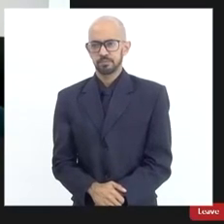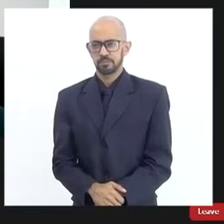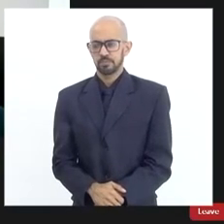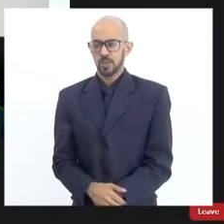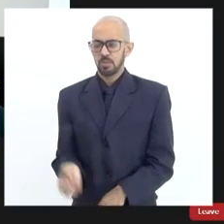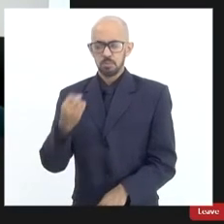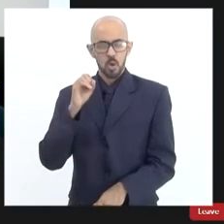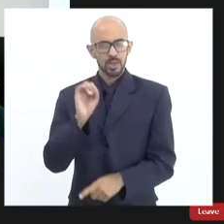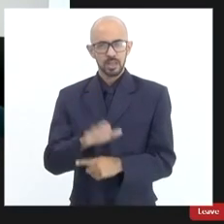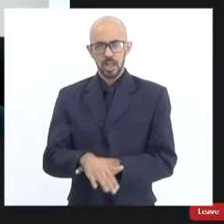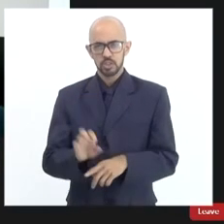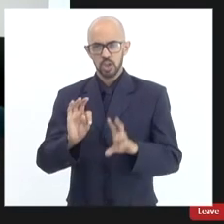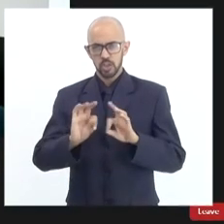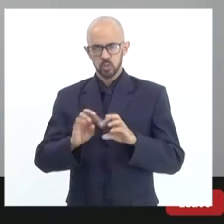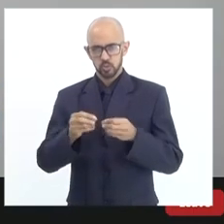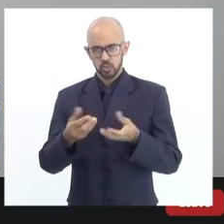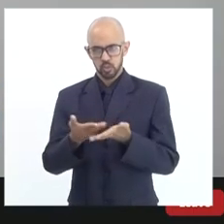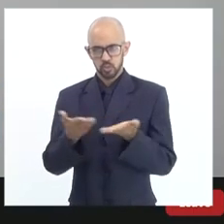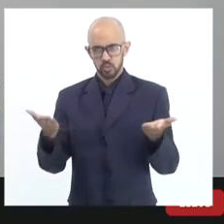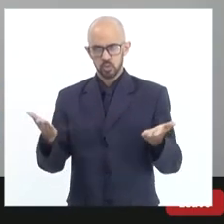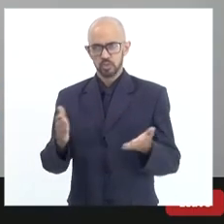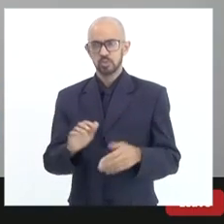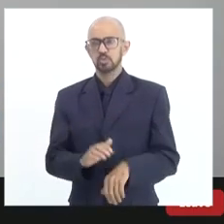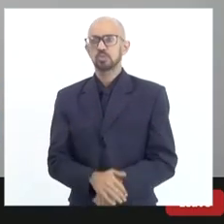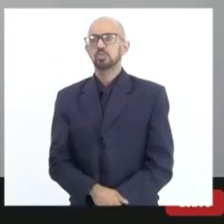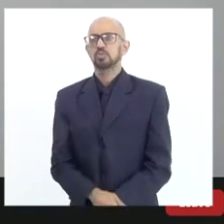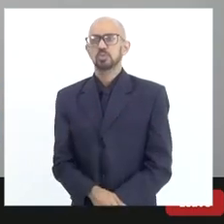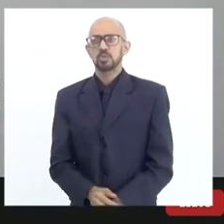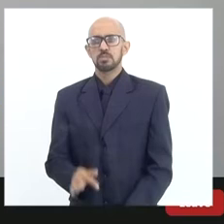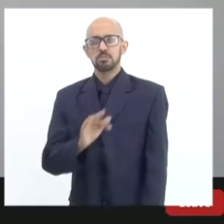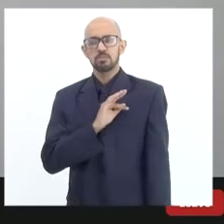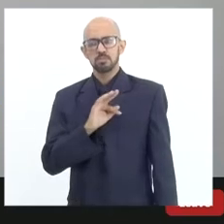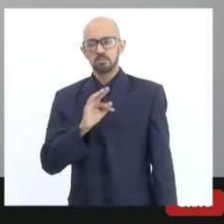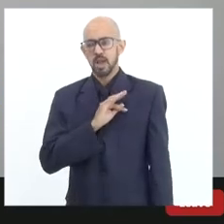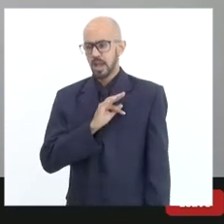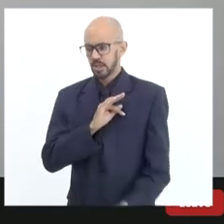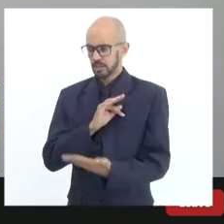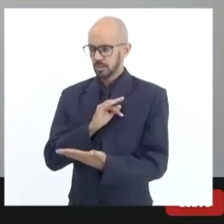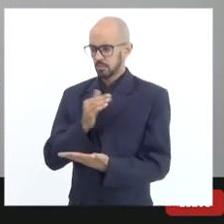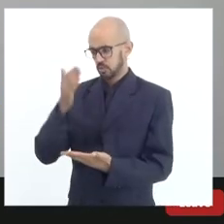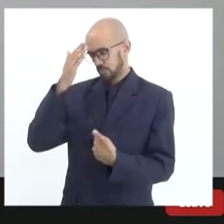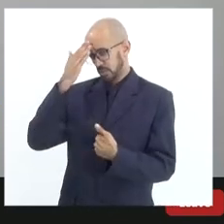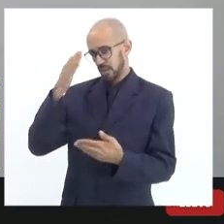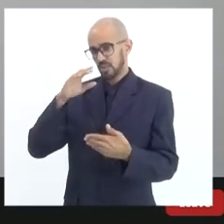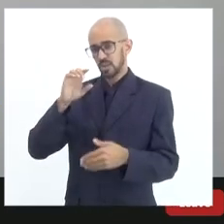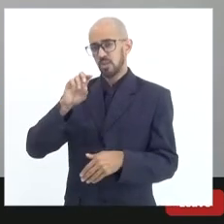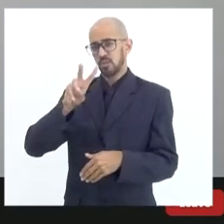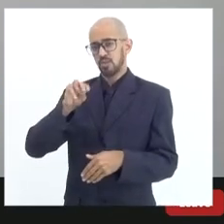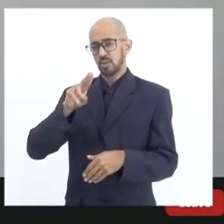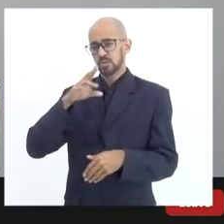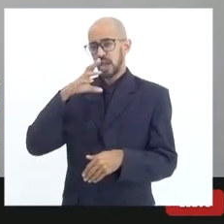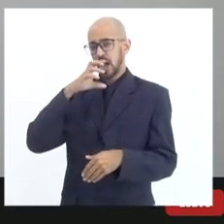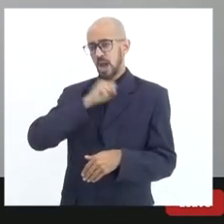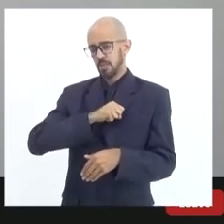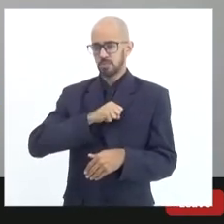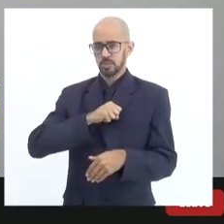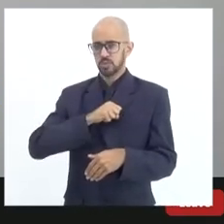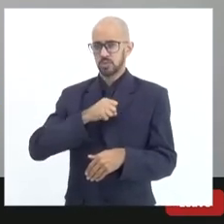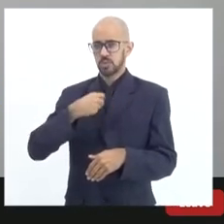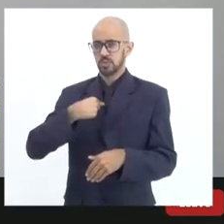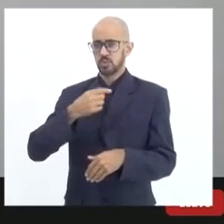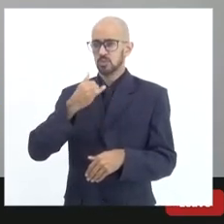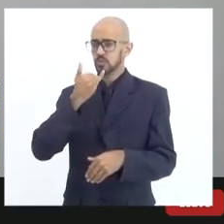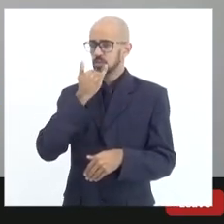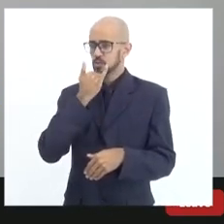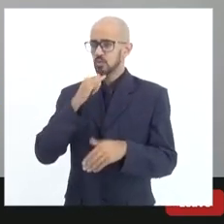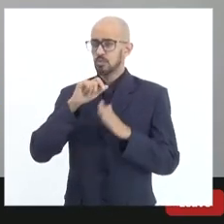boa tarde a todas, a todos, a todes. Deputada Marta Rocha, obrigado. Eu serei muitíssimo breve, eu tinha justificado meu atraso, porque eu